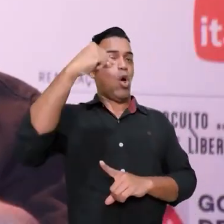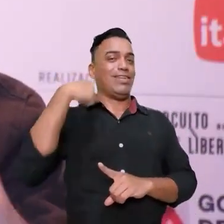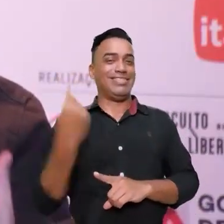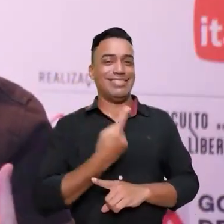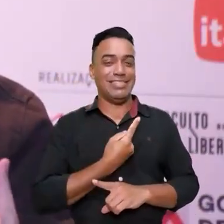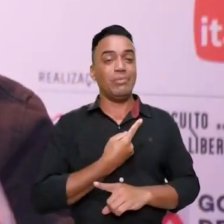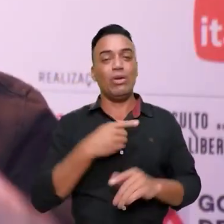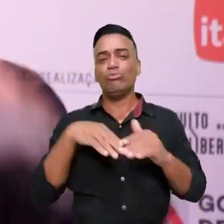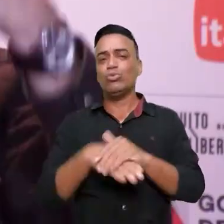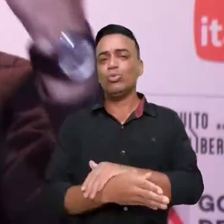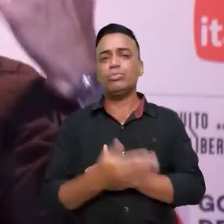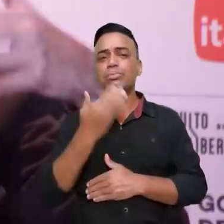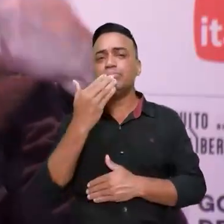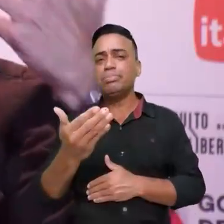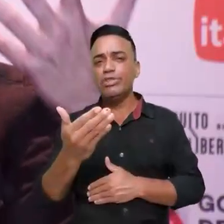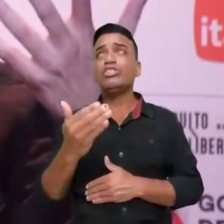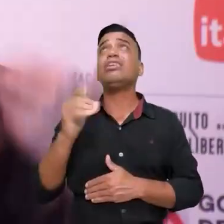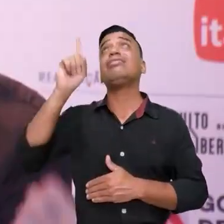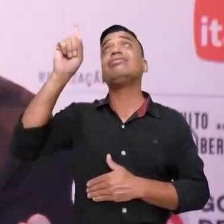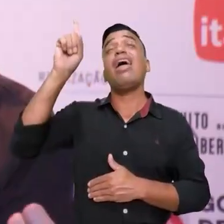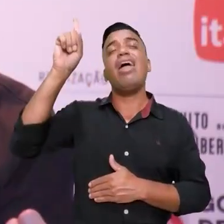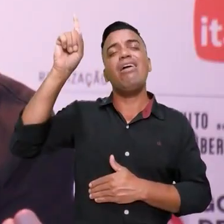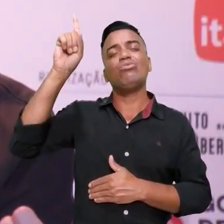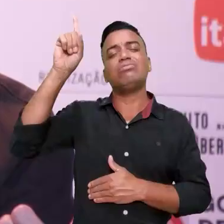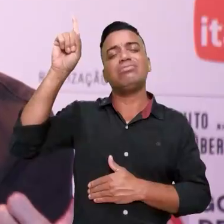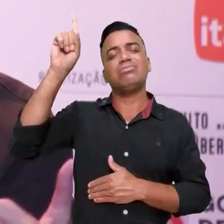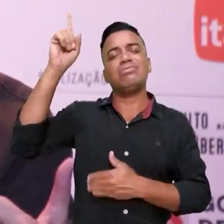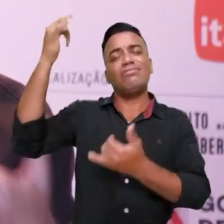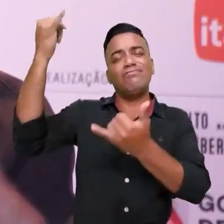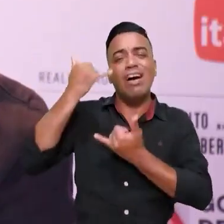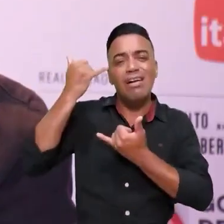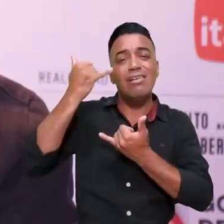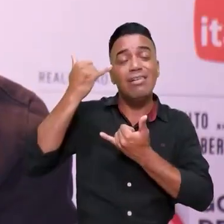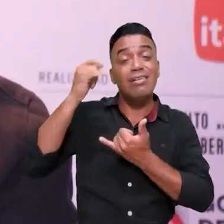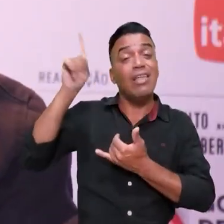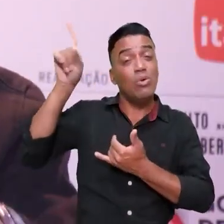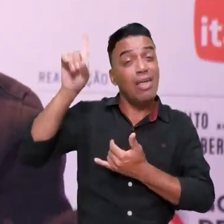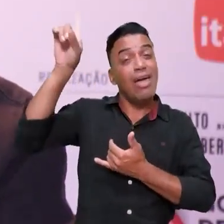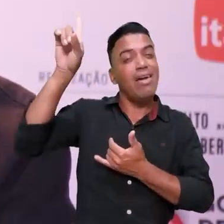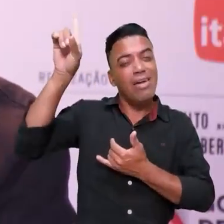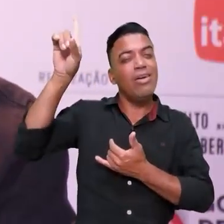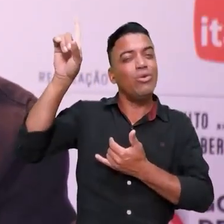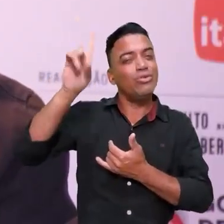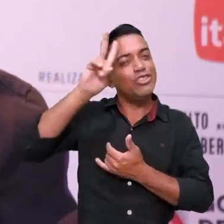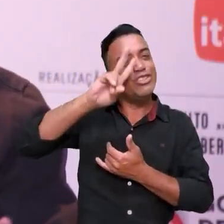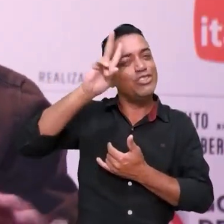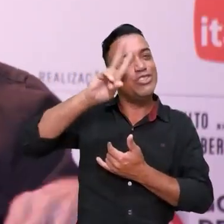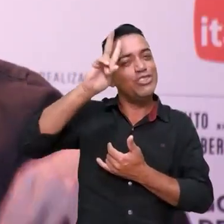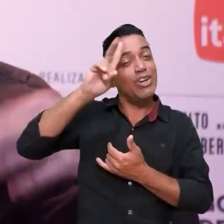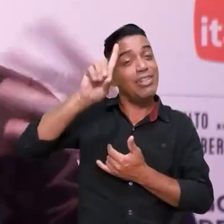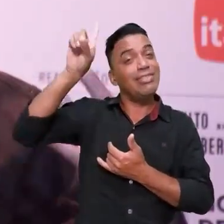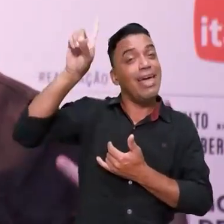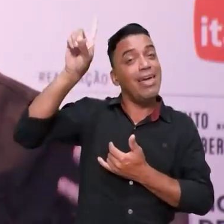eu passei a ter o hábito de pedir aos céus, de pedir a Deus sinais. E Deus é roteirista, eu não tenho dúvida disso.